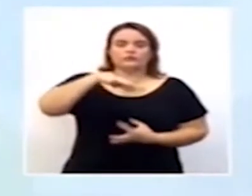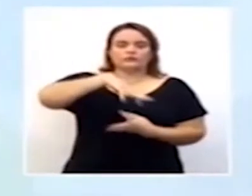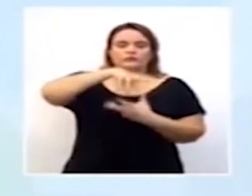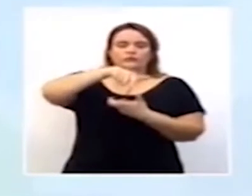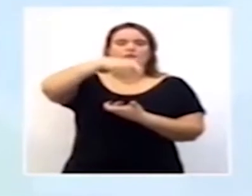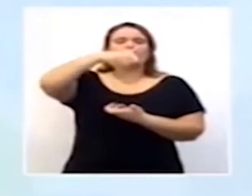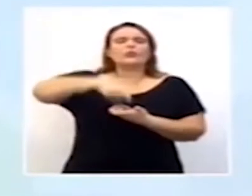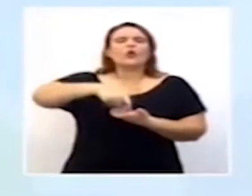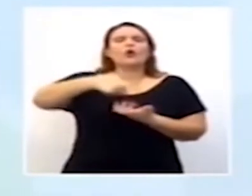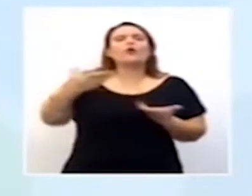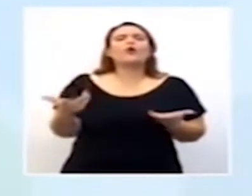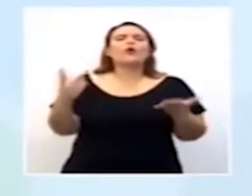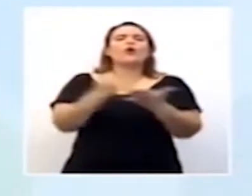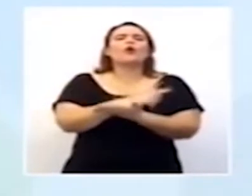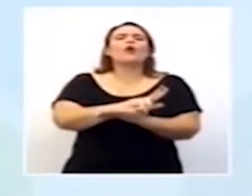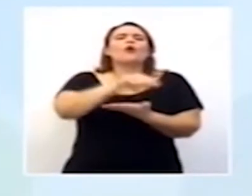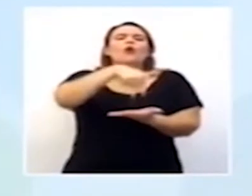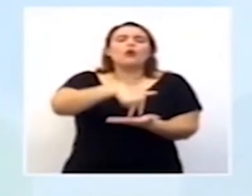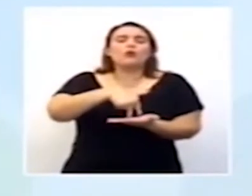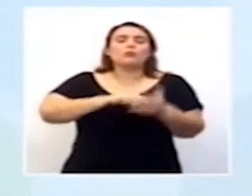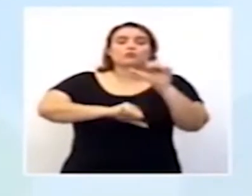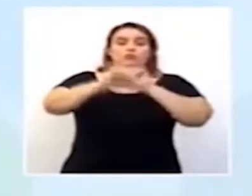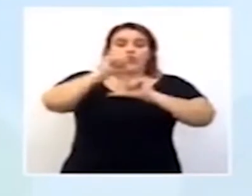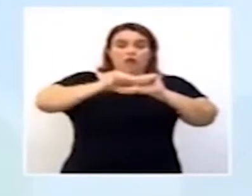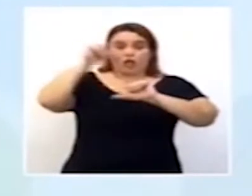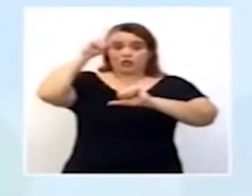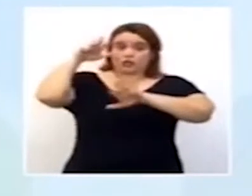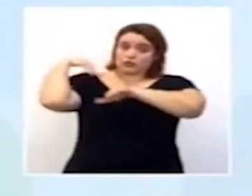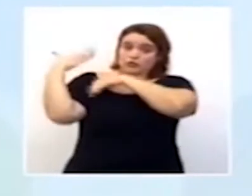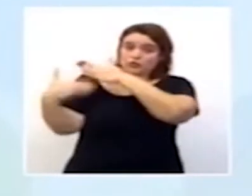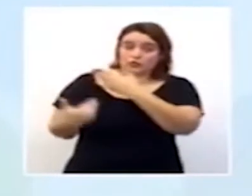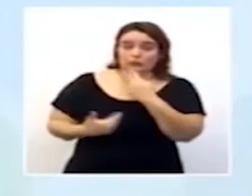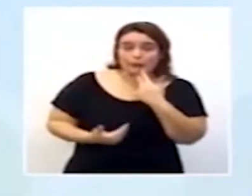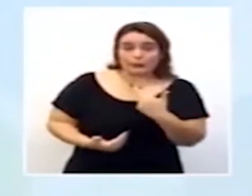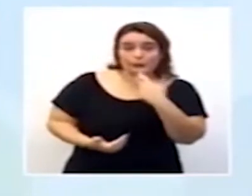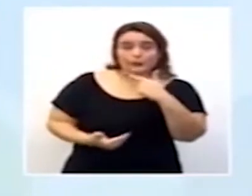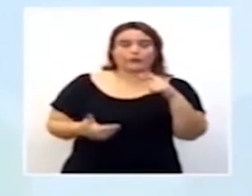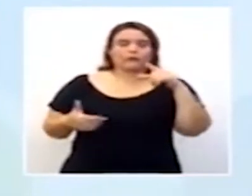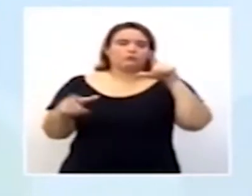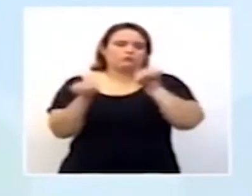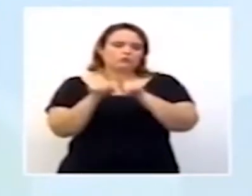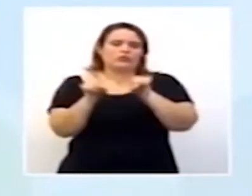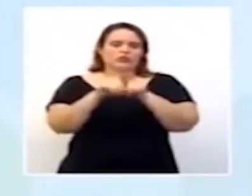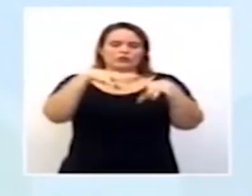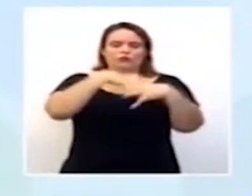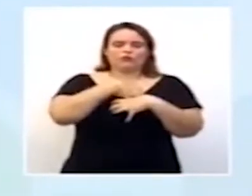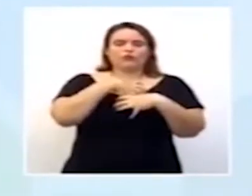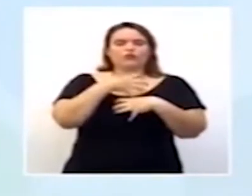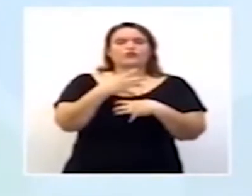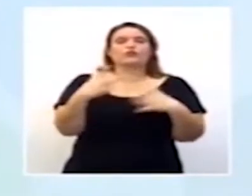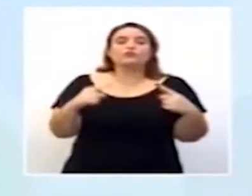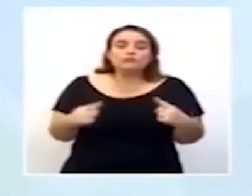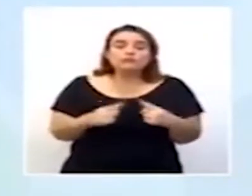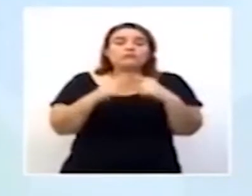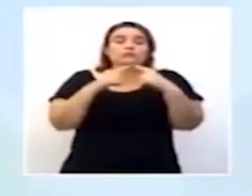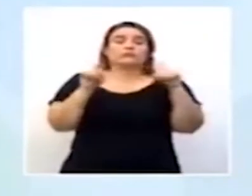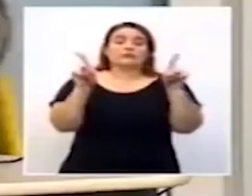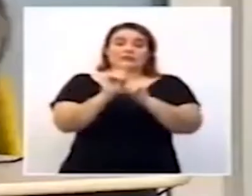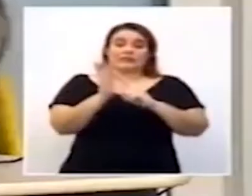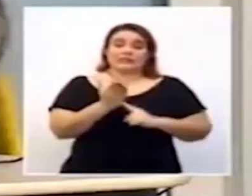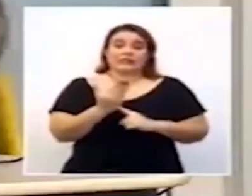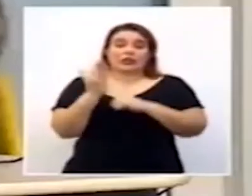diferentes grupos as mudanças históricas da língua em geral na forma e nos sentidos e o avanço tecnológico